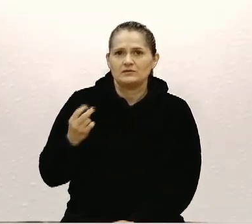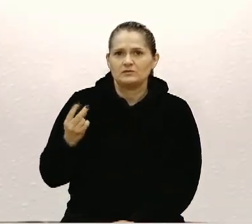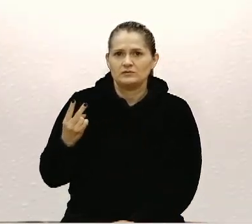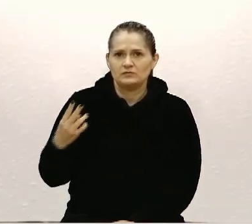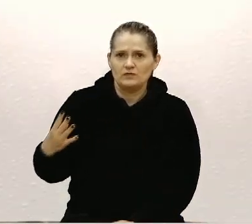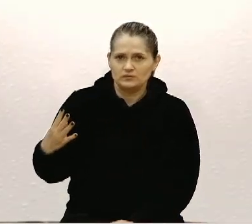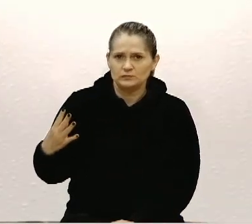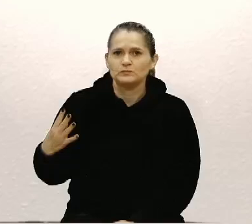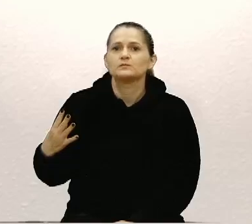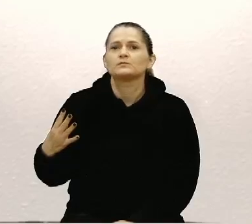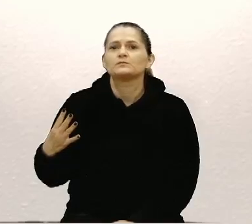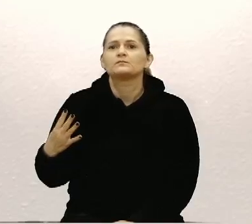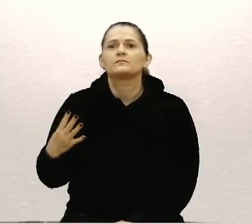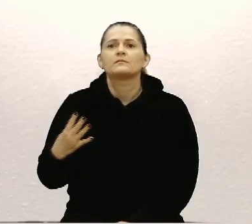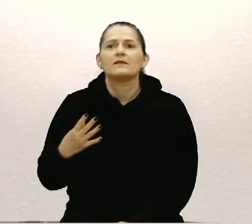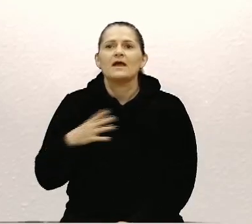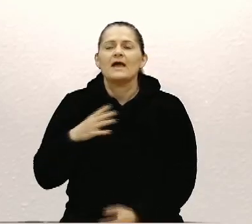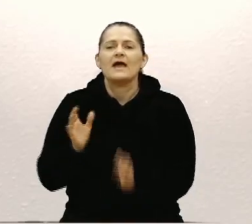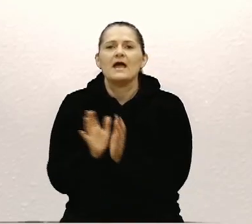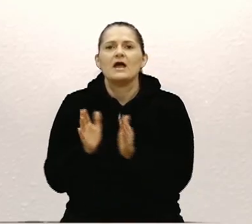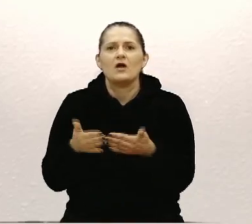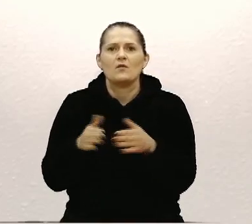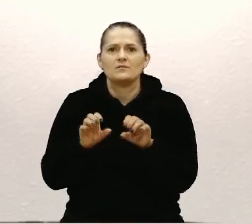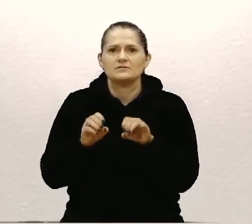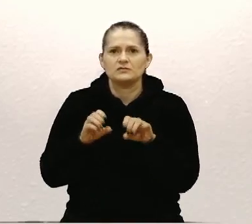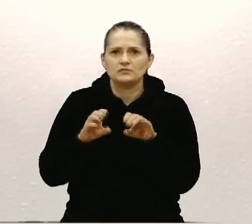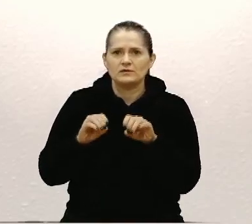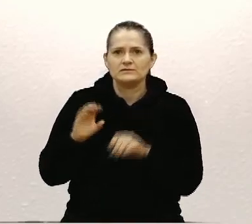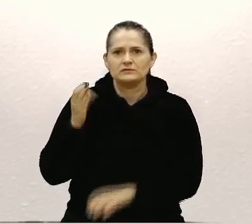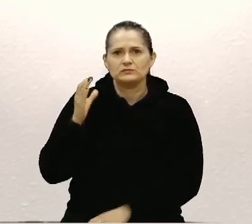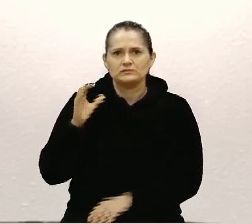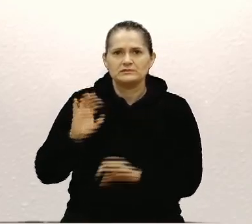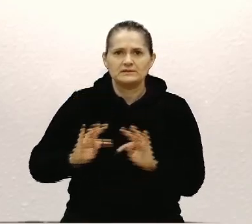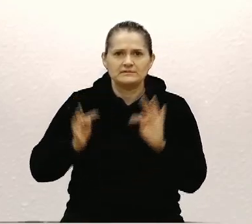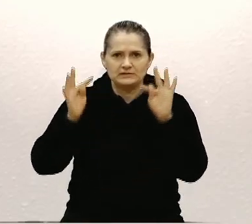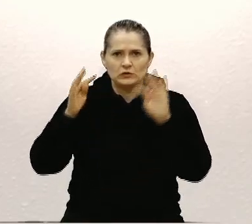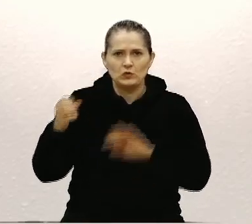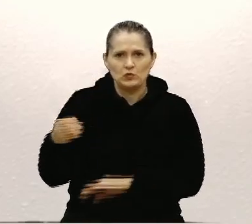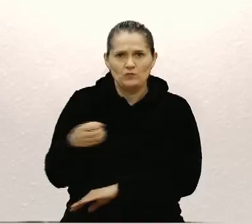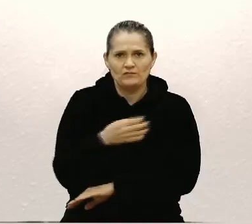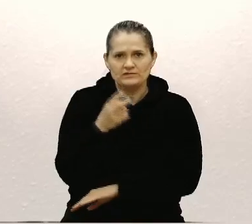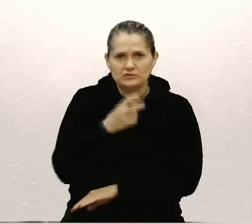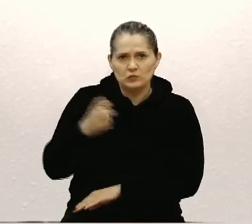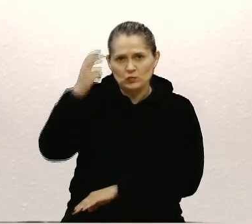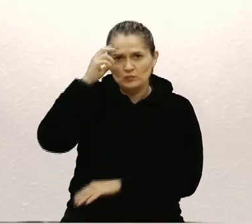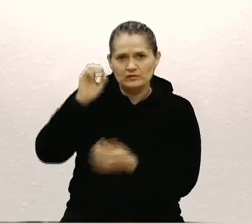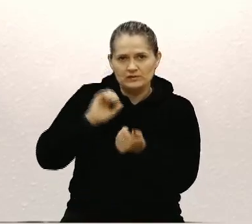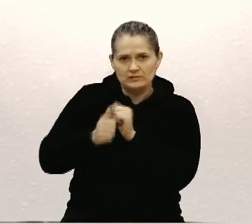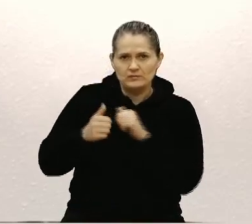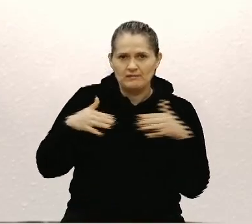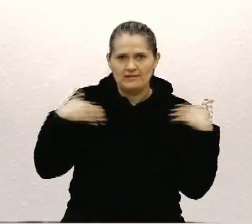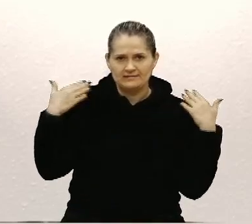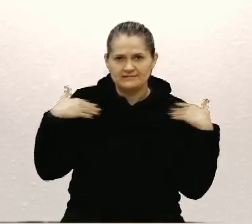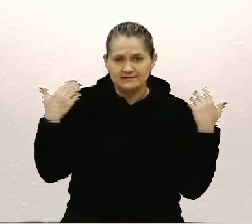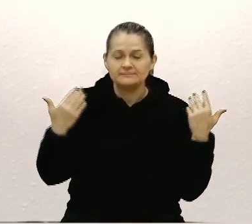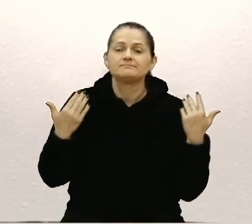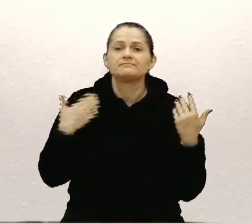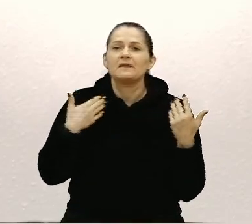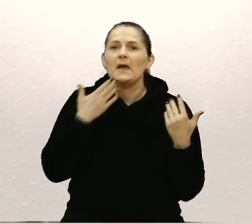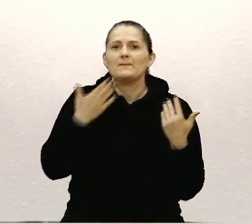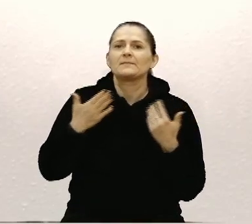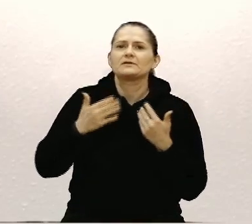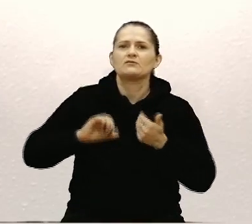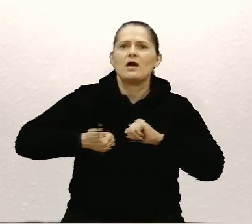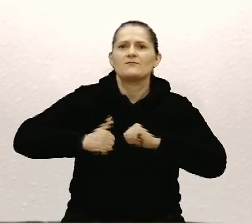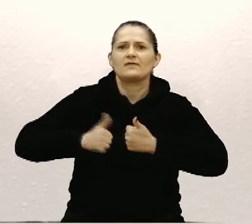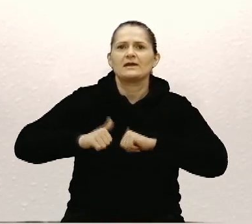127/2024. Recebe-se da Comissão de Educação, Ciência, Tecnologia e Inovação, Cultura, Desporto e Lazer, para análise e emissão de